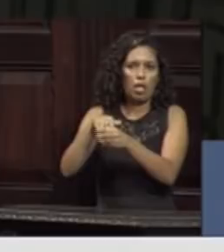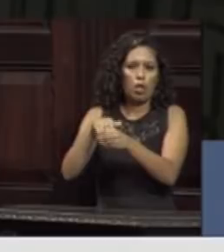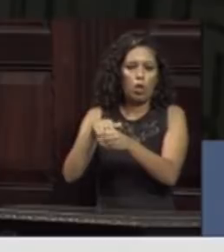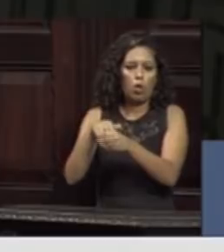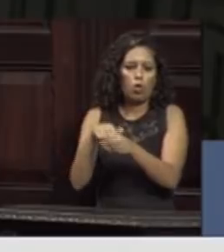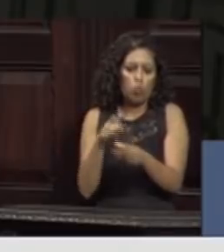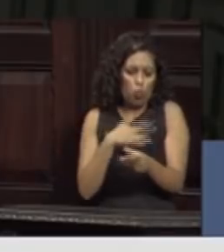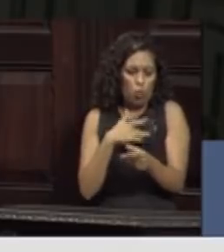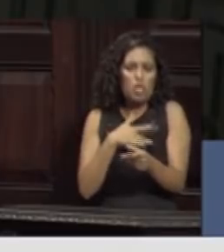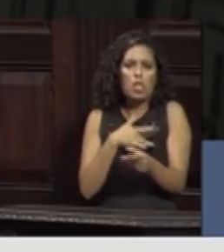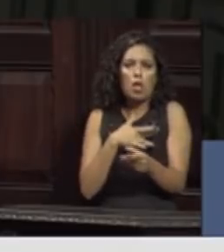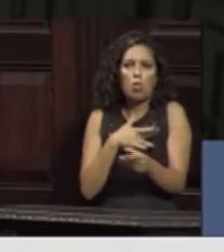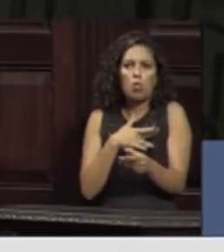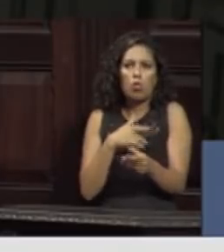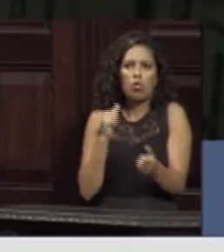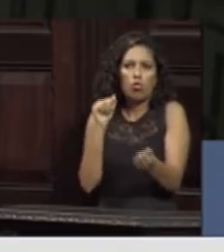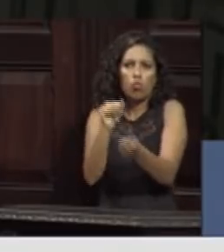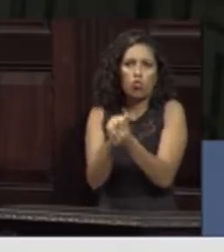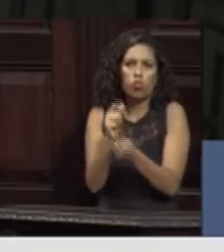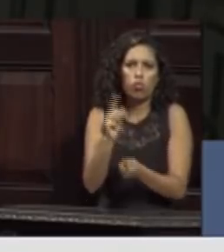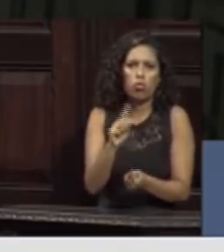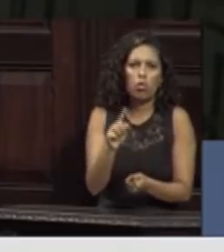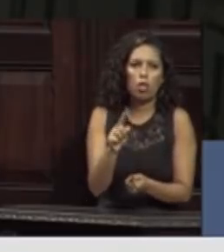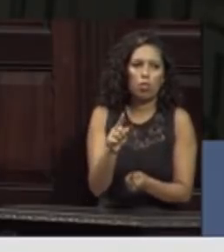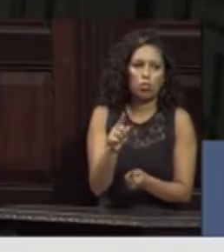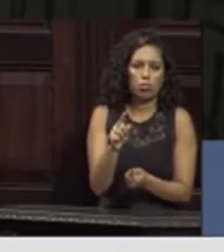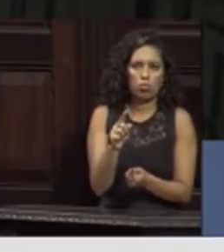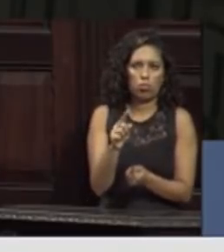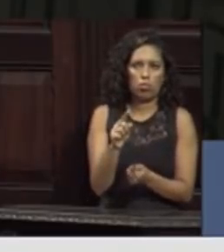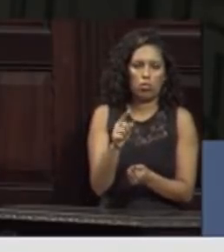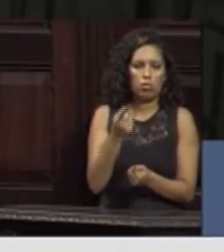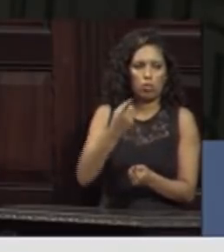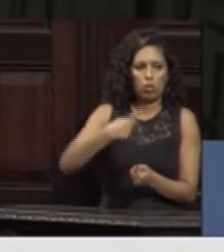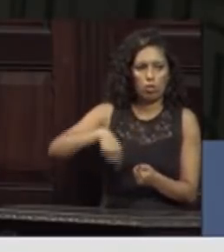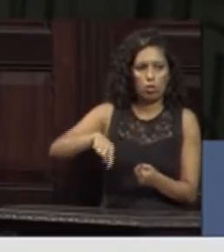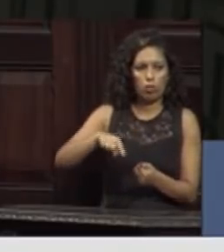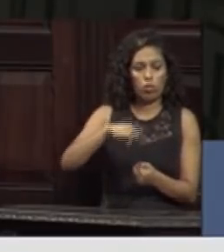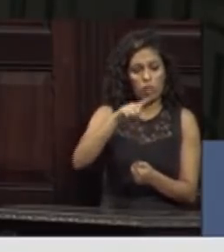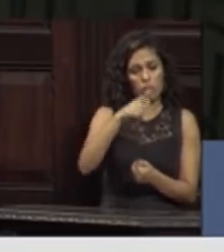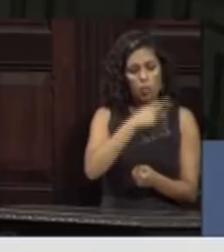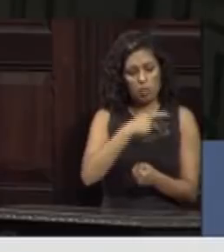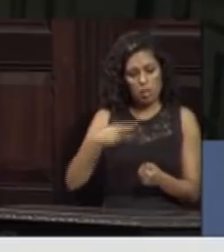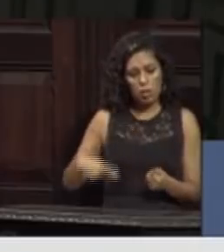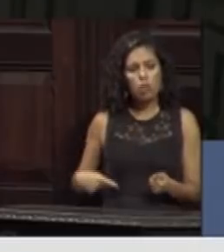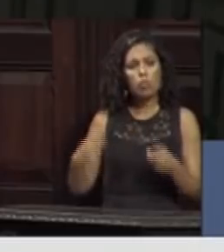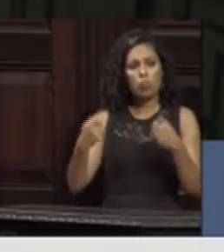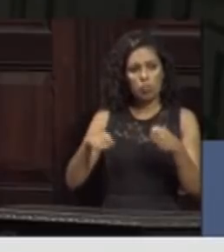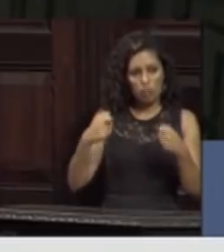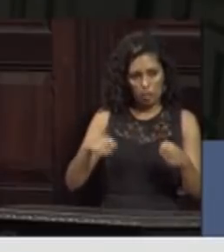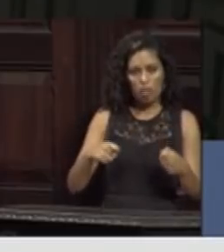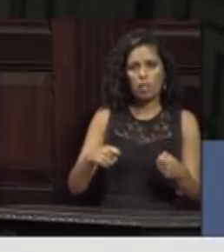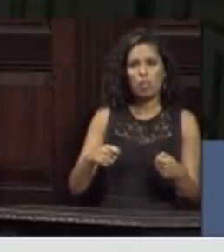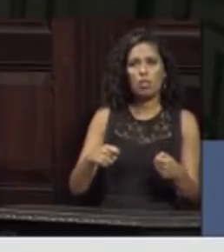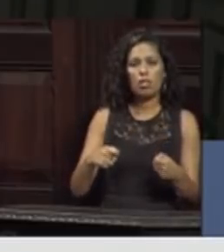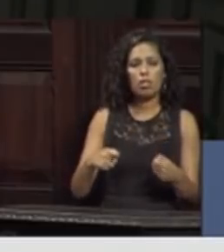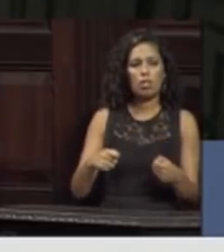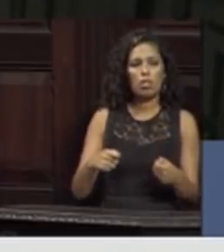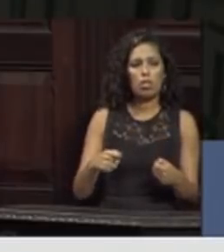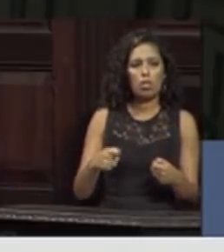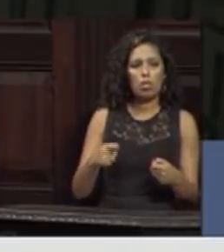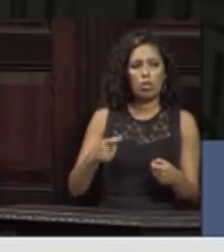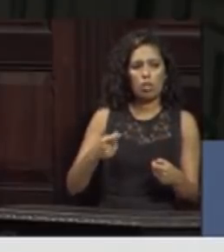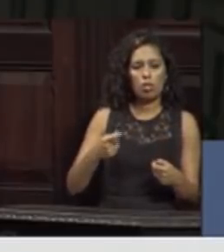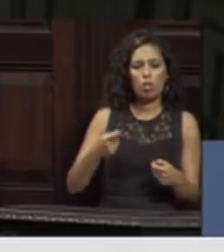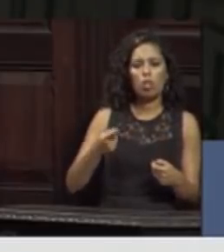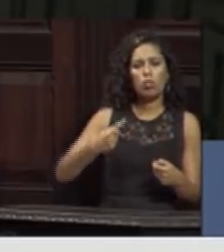apaixonada, temos que ouvir todos os lados e Vossa Excelência tem o dever e a obrigação de conduzir desta forma. Eu tenho